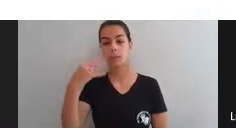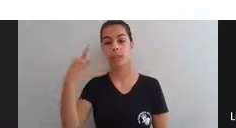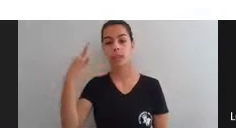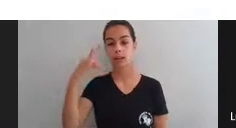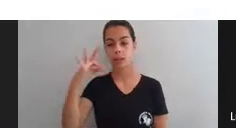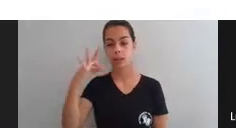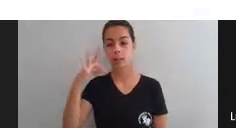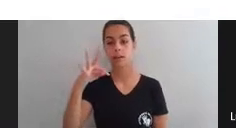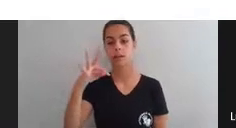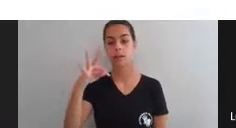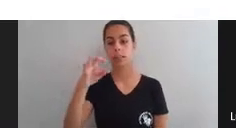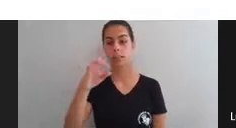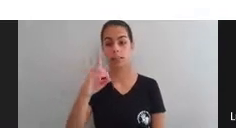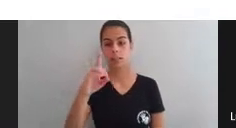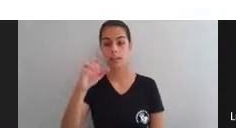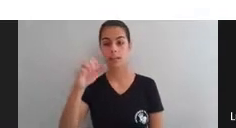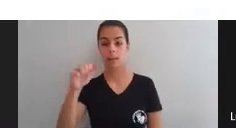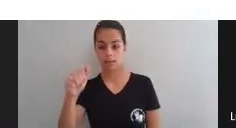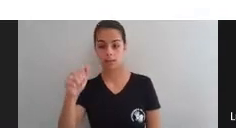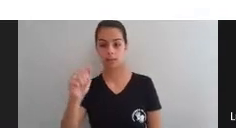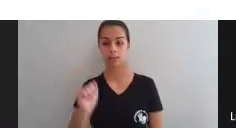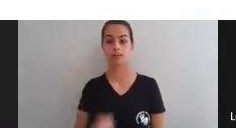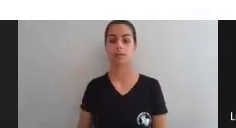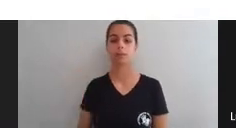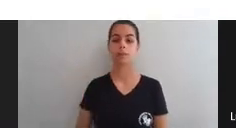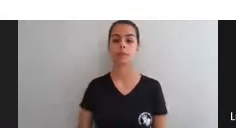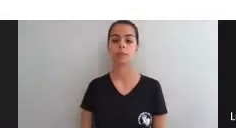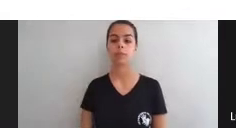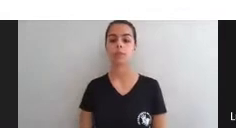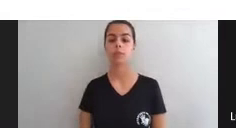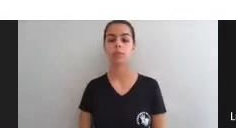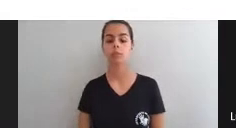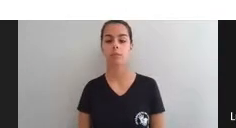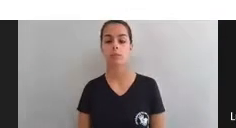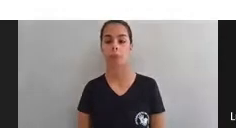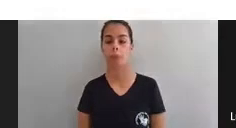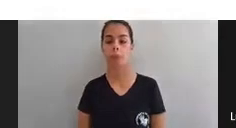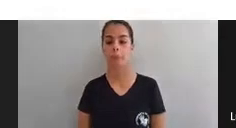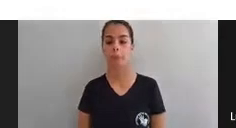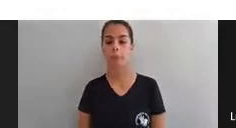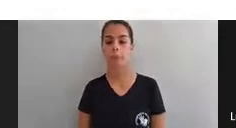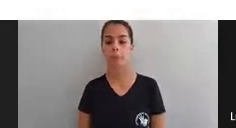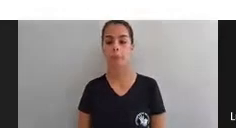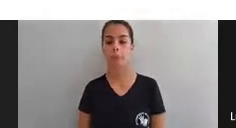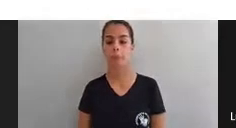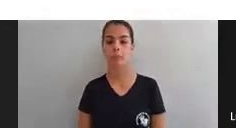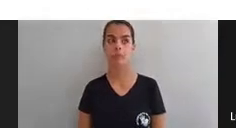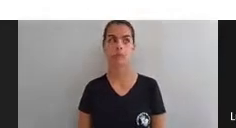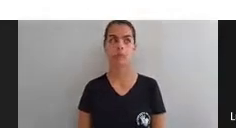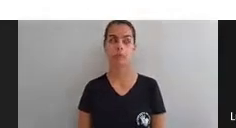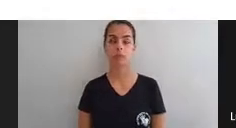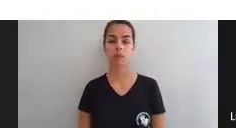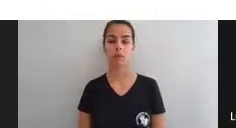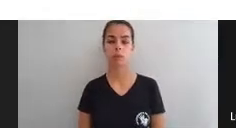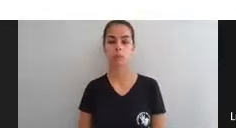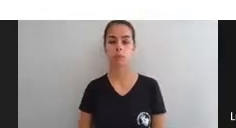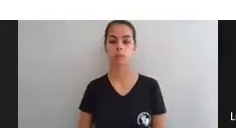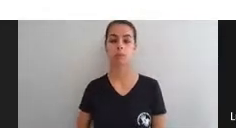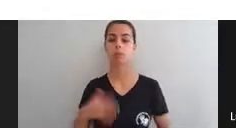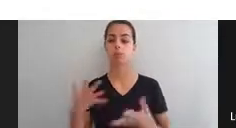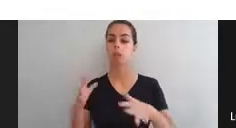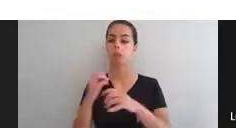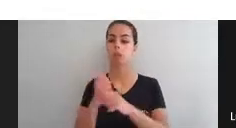D e o ponto A. Portanto, quando a gente for fazer a soma de todos os